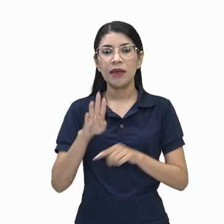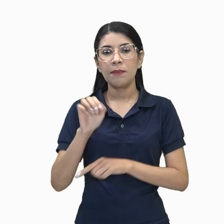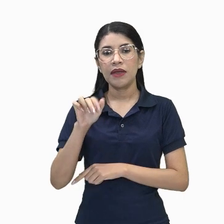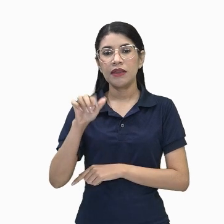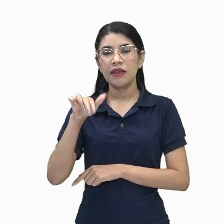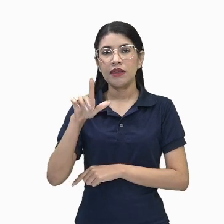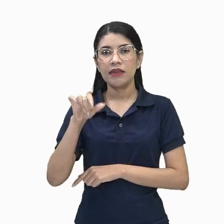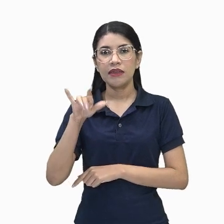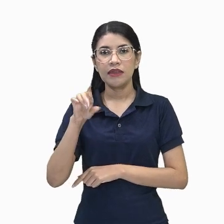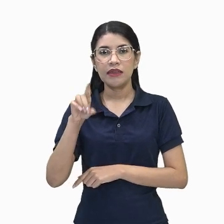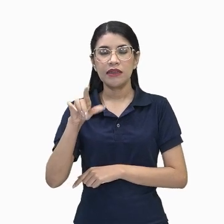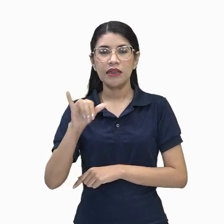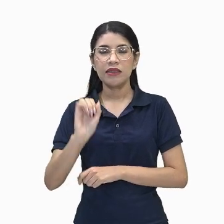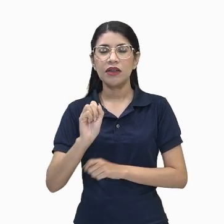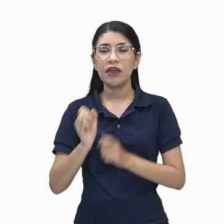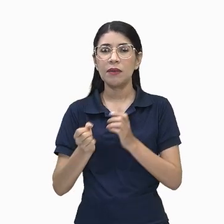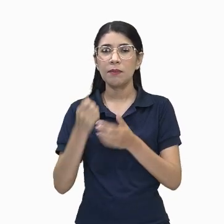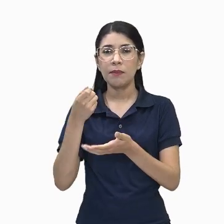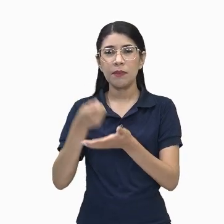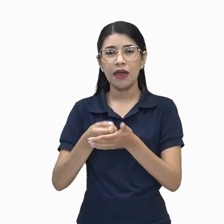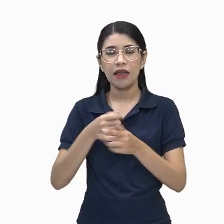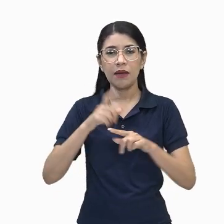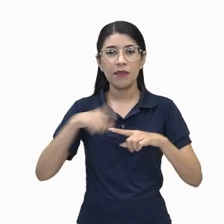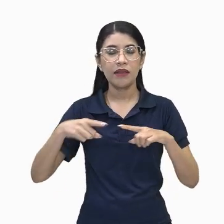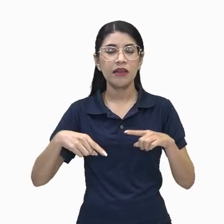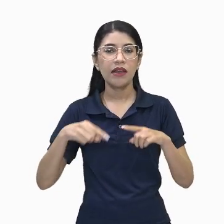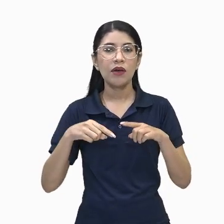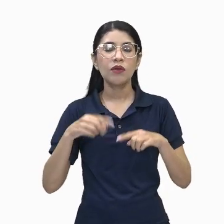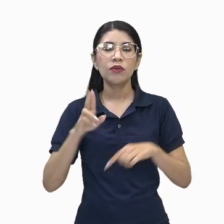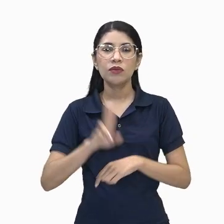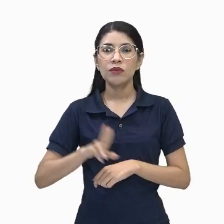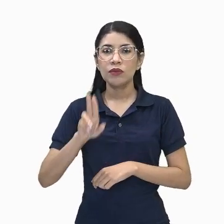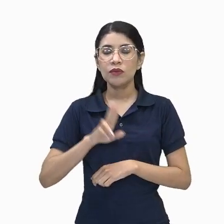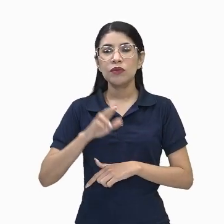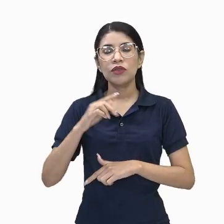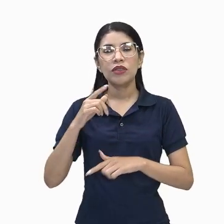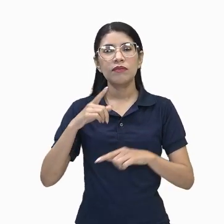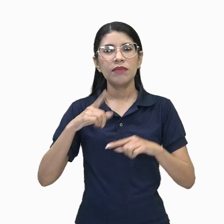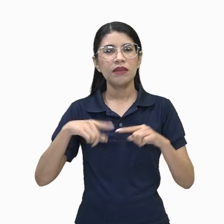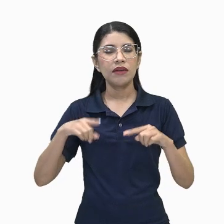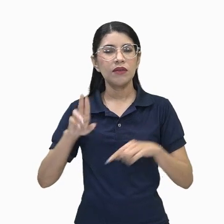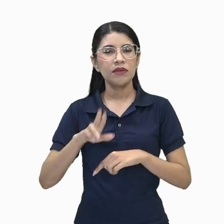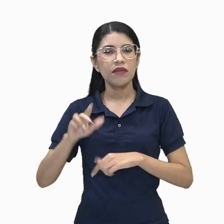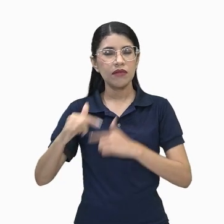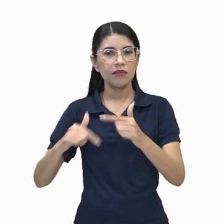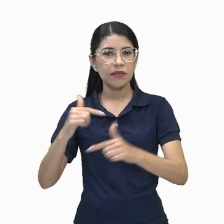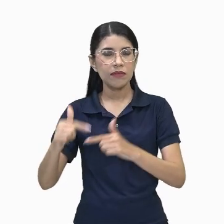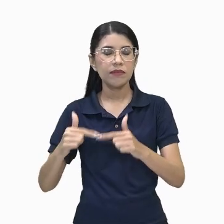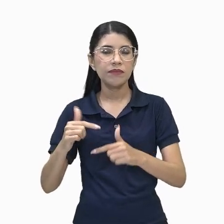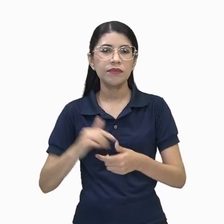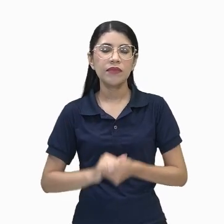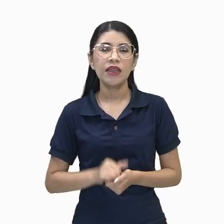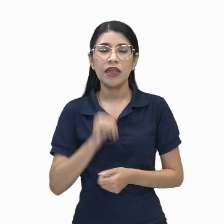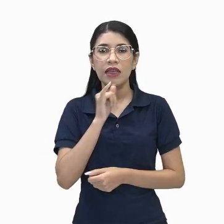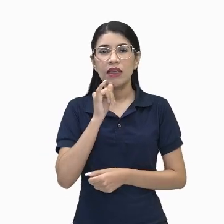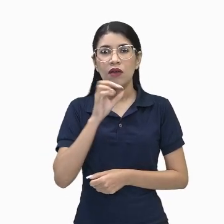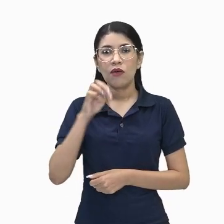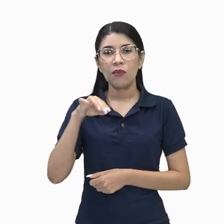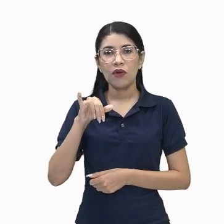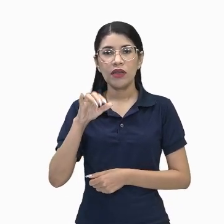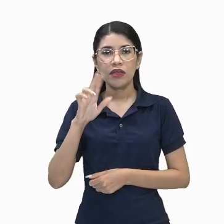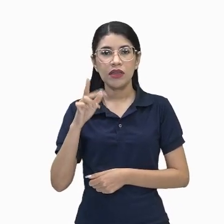em produtos pelo uso de instrumentos de trabalho e das dependências comuns do feudo, como moinho,